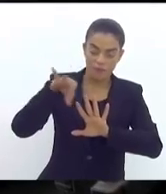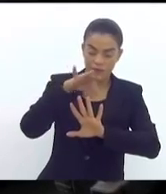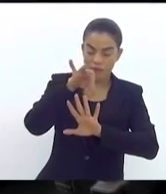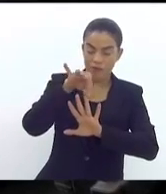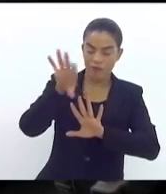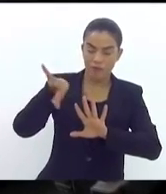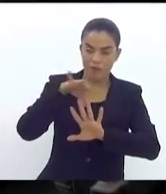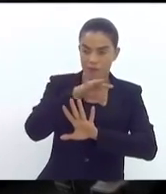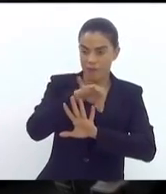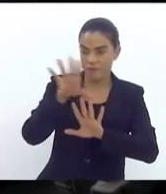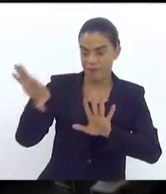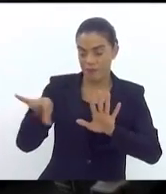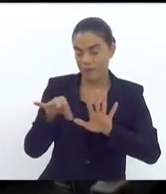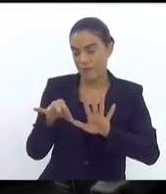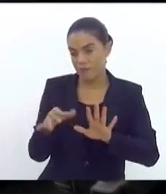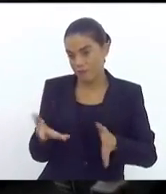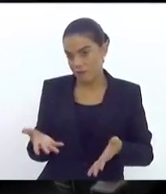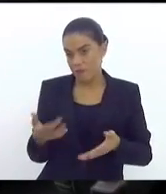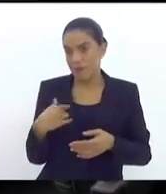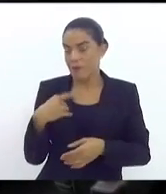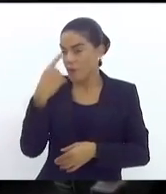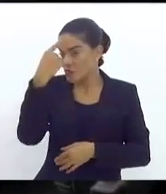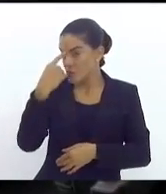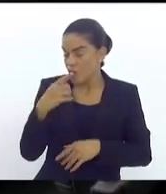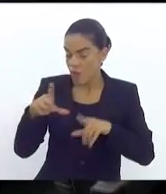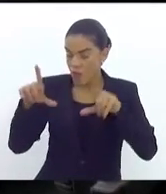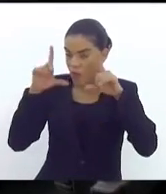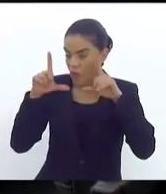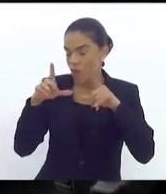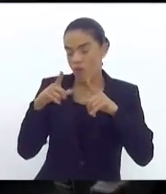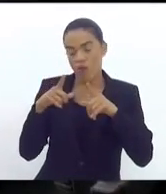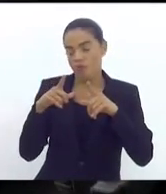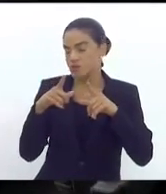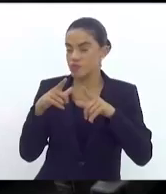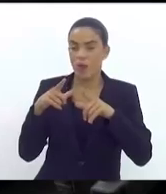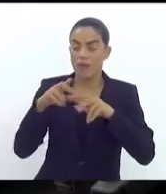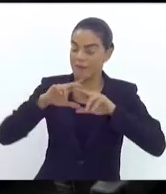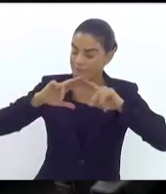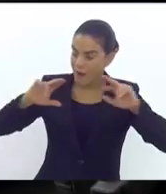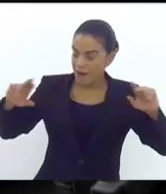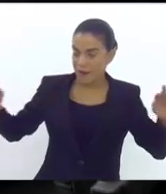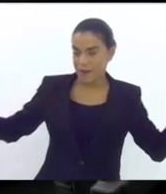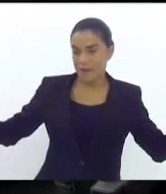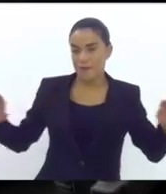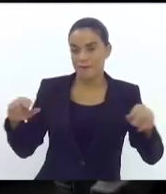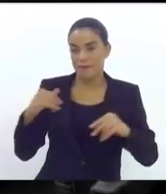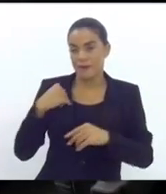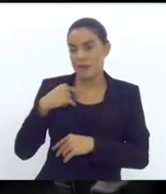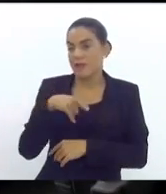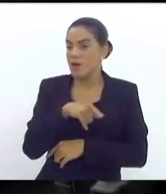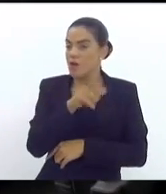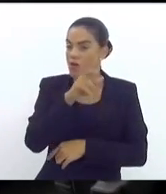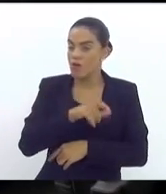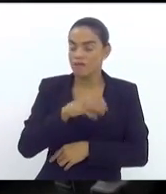que nenhum dos rostos se sobressai em relação aos demais. Mas, volto a dizer, os fillers são pessoas sabidamente